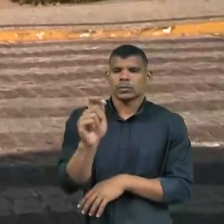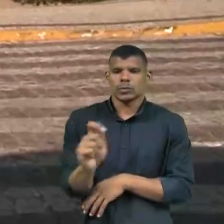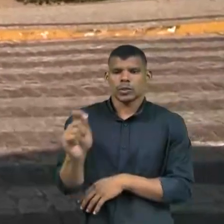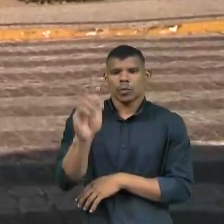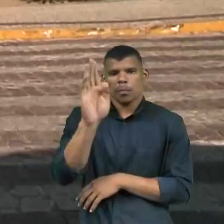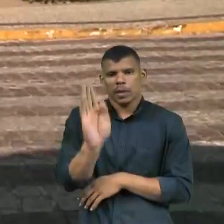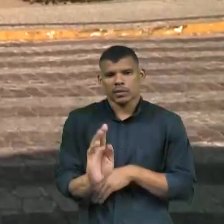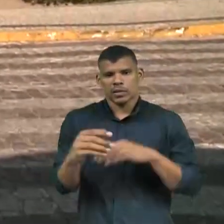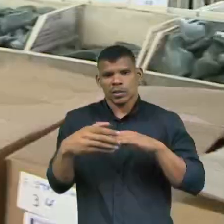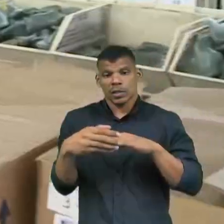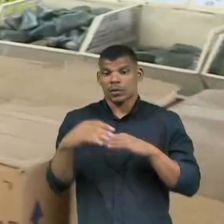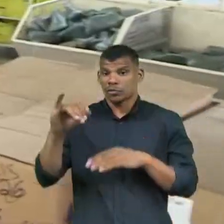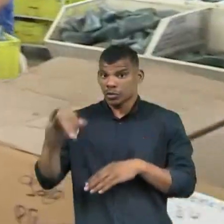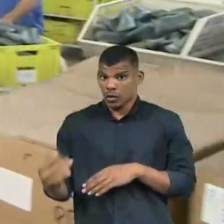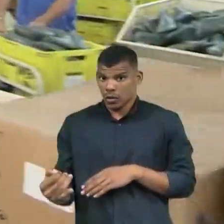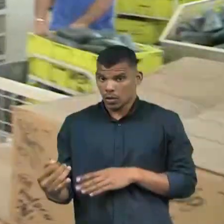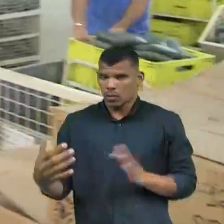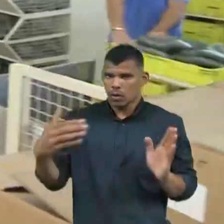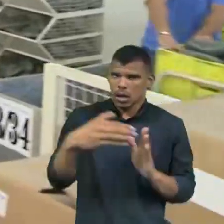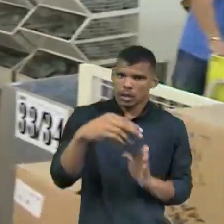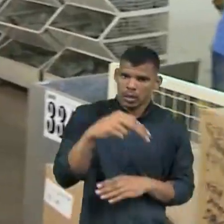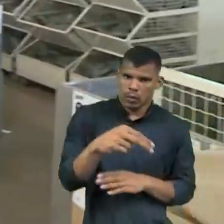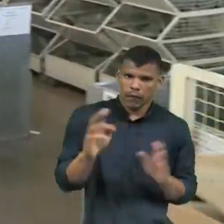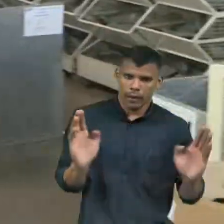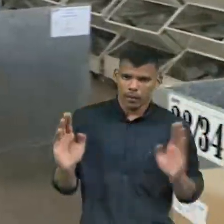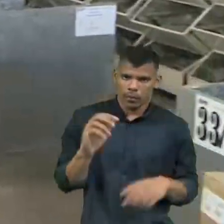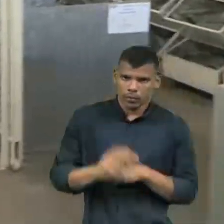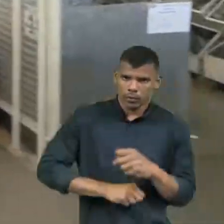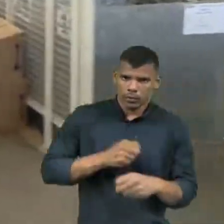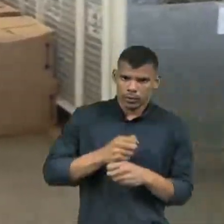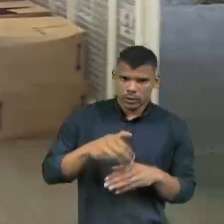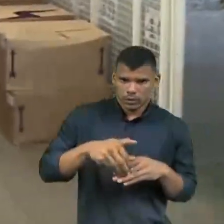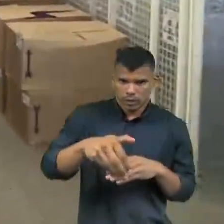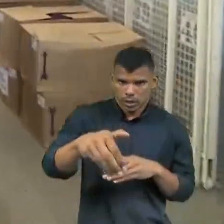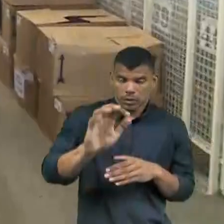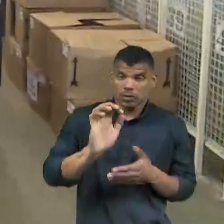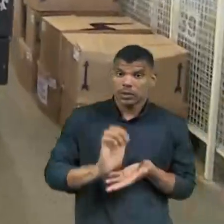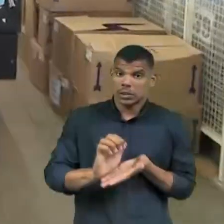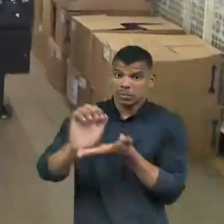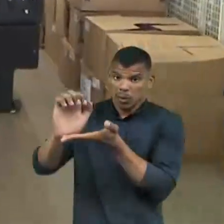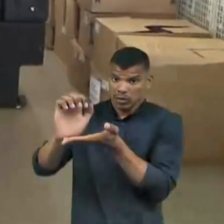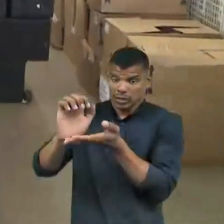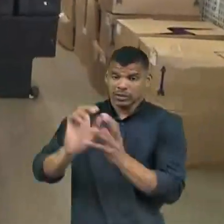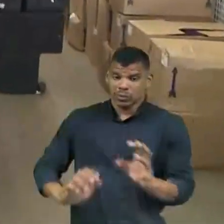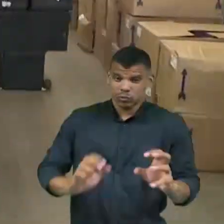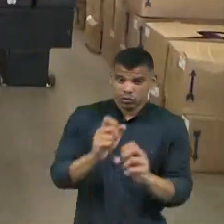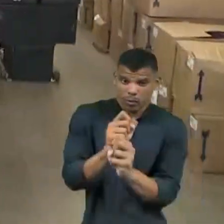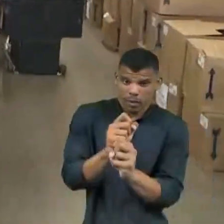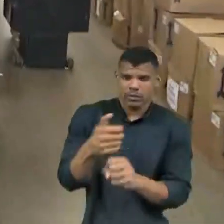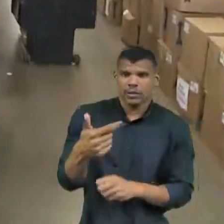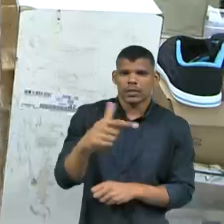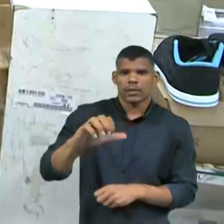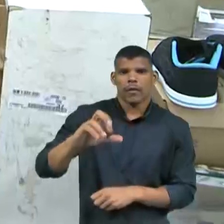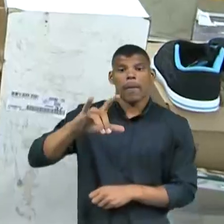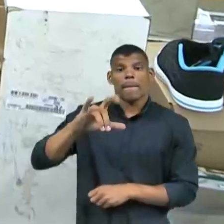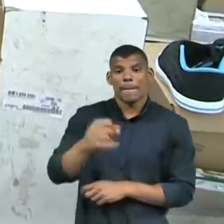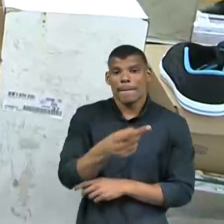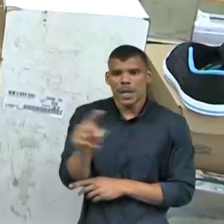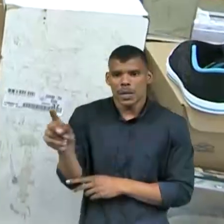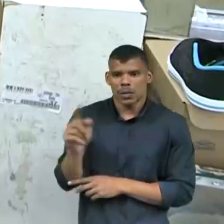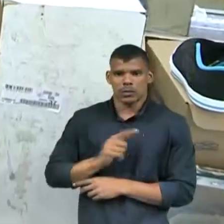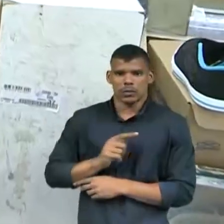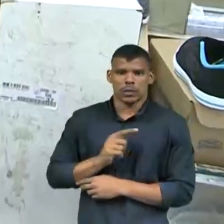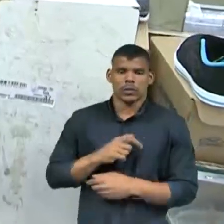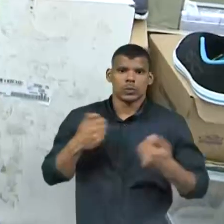janeiro a novembro deste ano, as exportações nacionais de calçados somaram mais de 129 bilhões de pares e